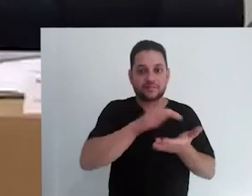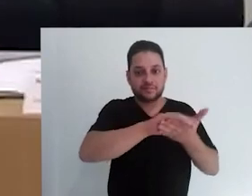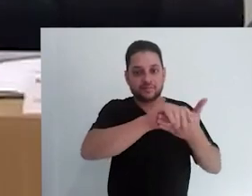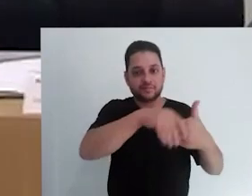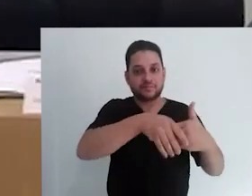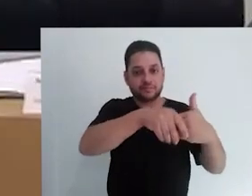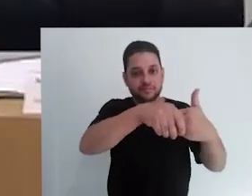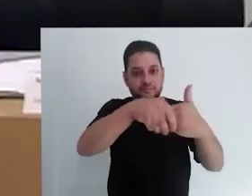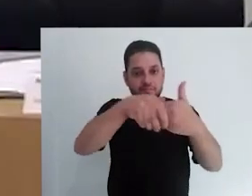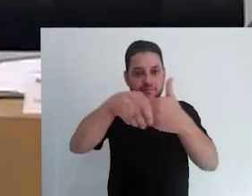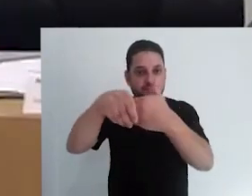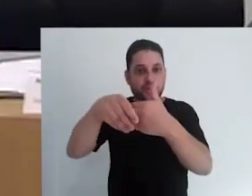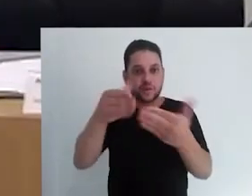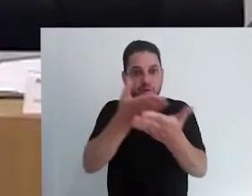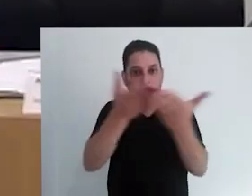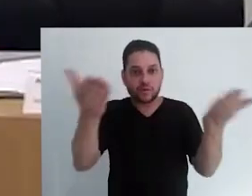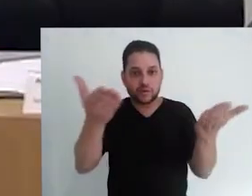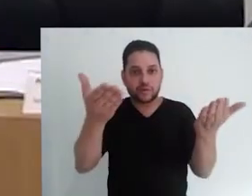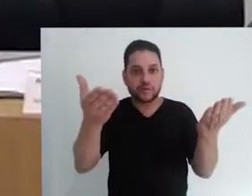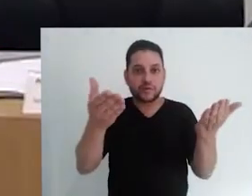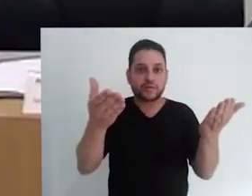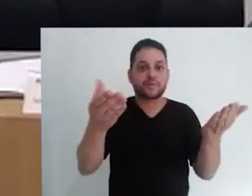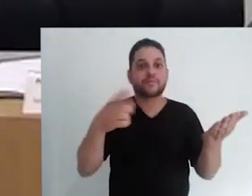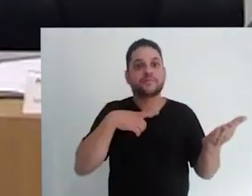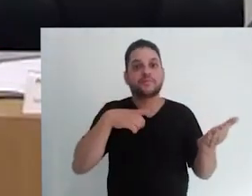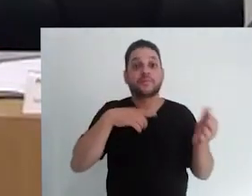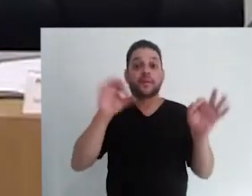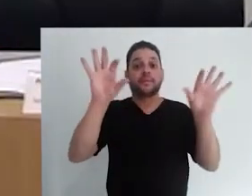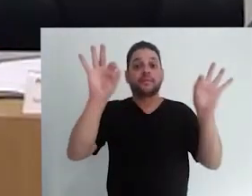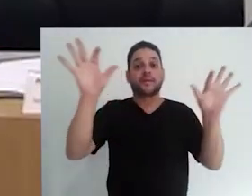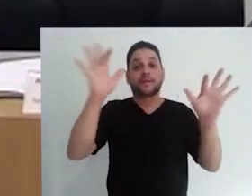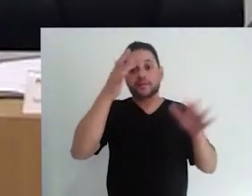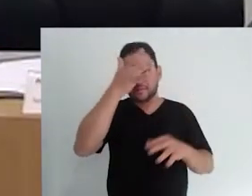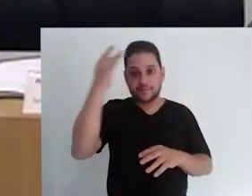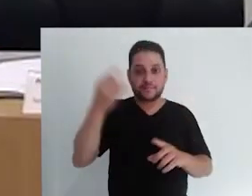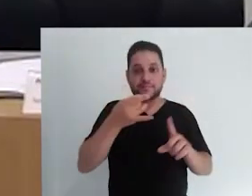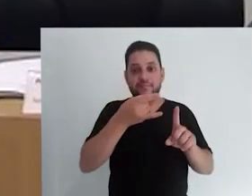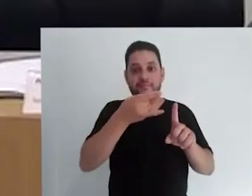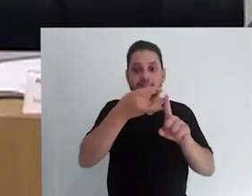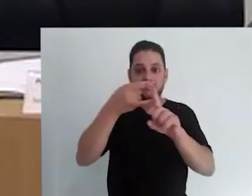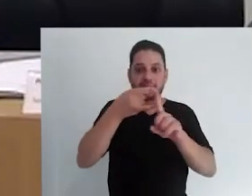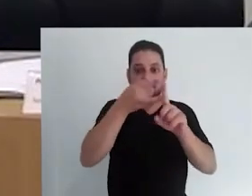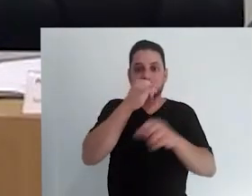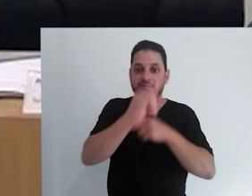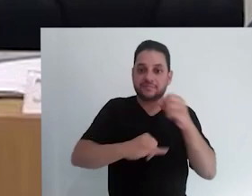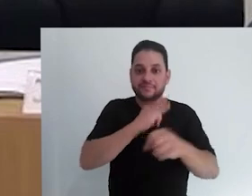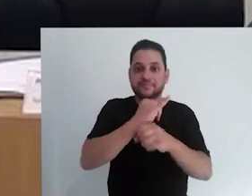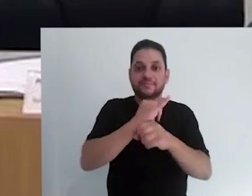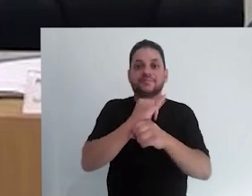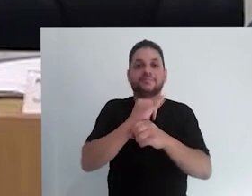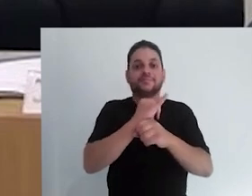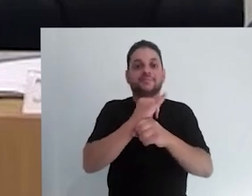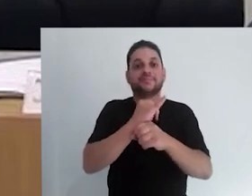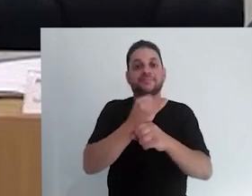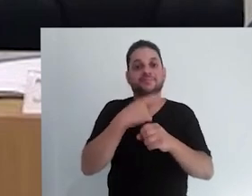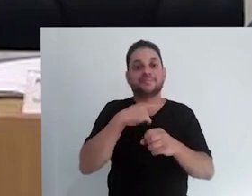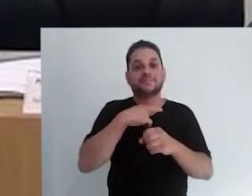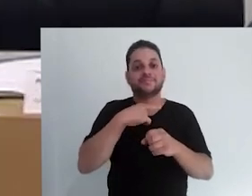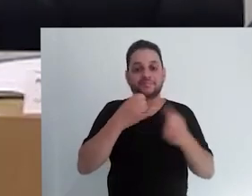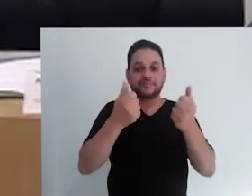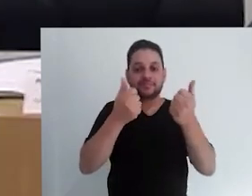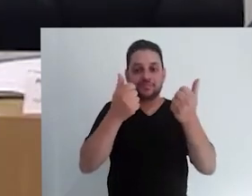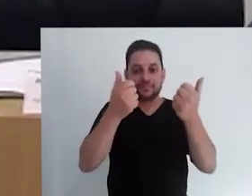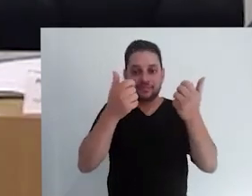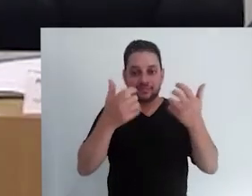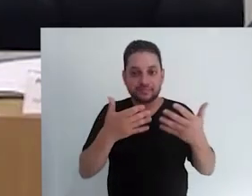e especialmente aos que nos estão assistindo pela internet, e chamar a